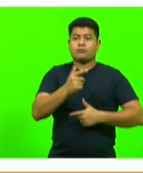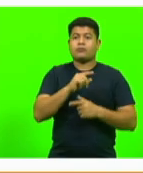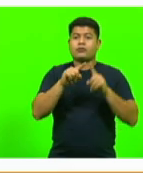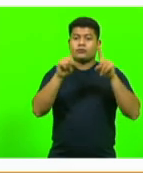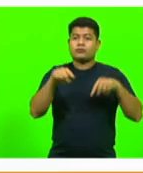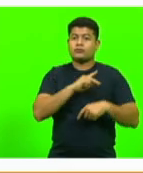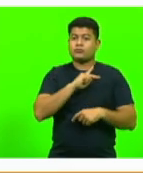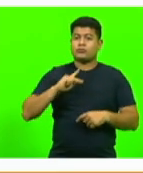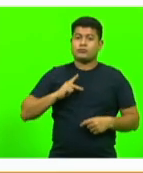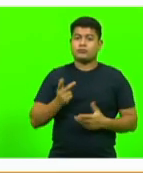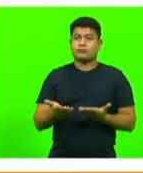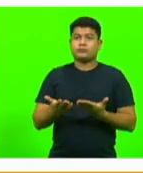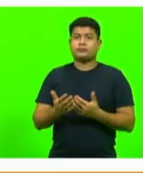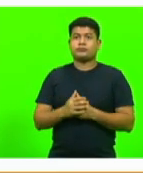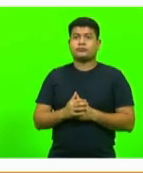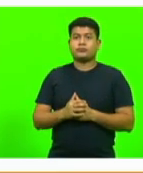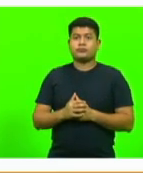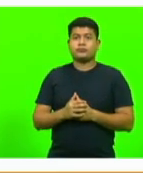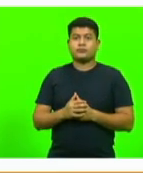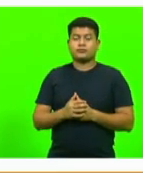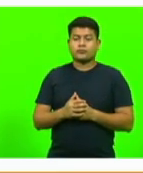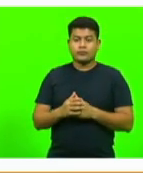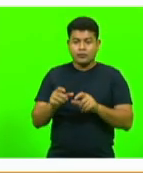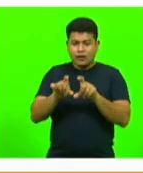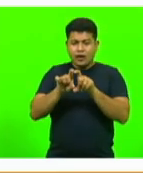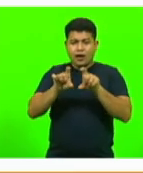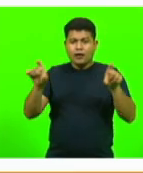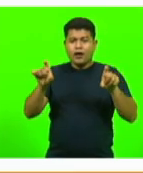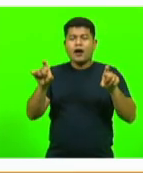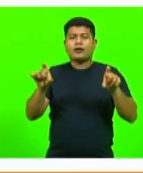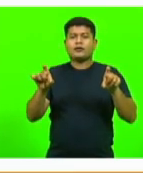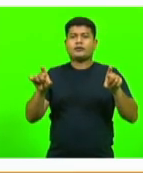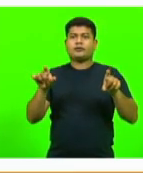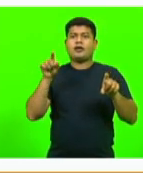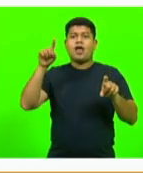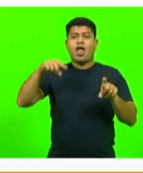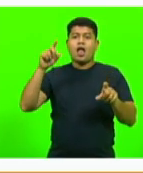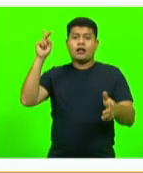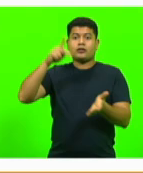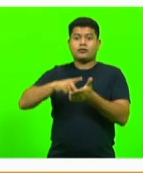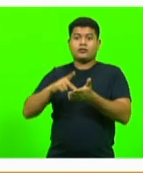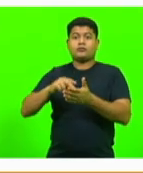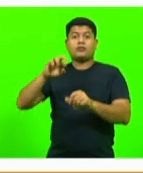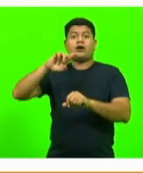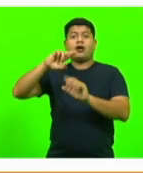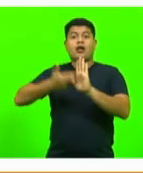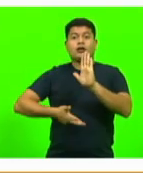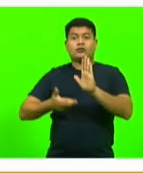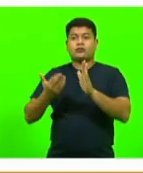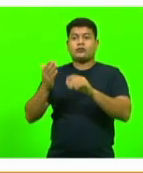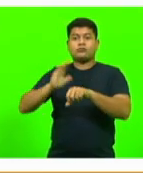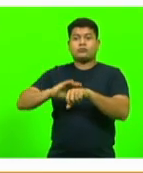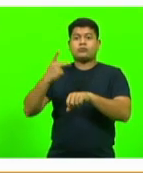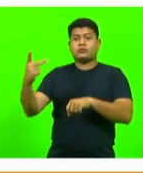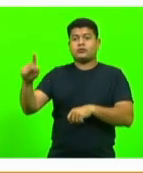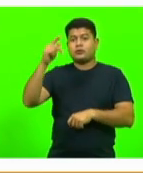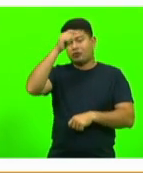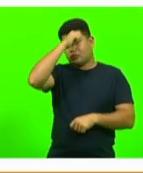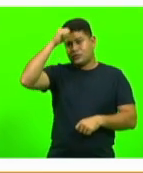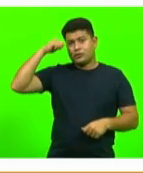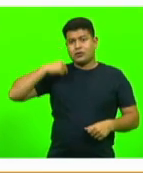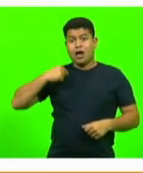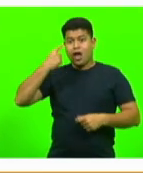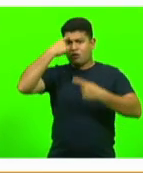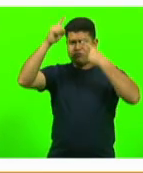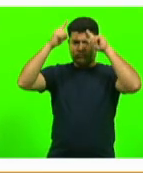em e sublinhado tá doer é uma frase literal do relatório do Darci de Matos não é minha não